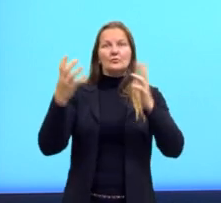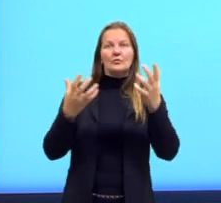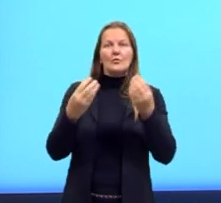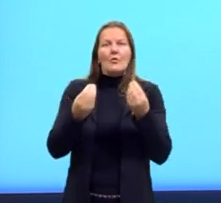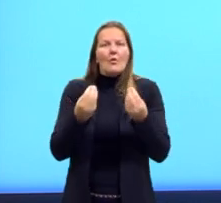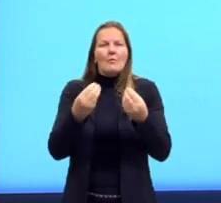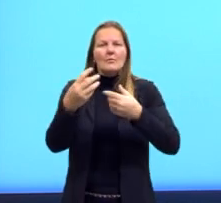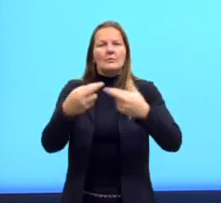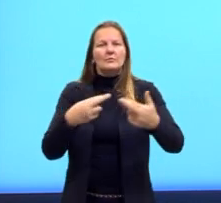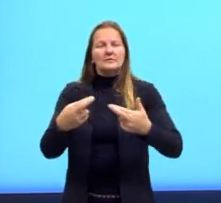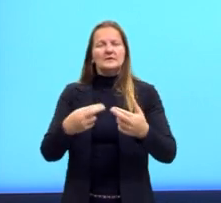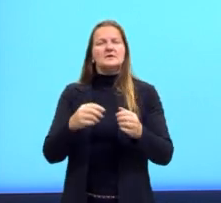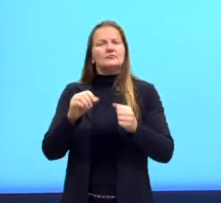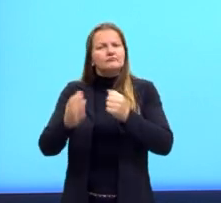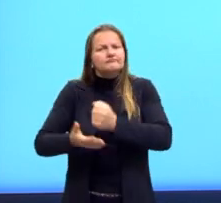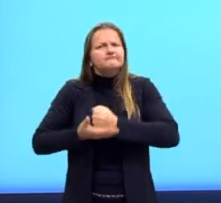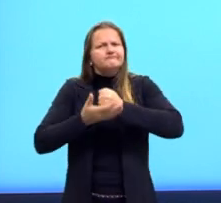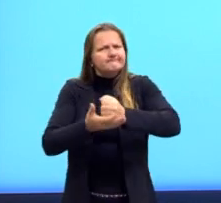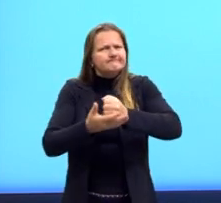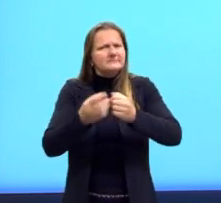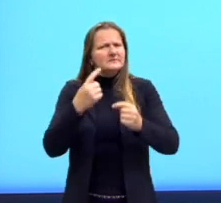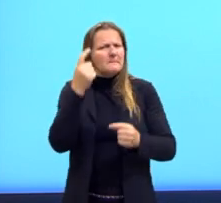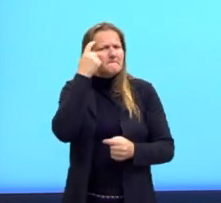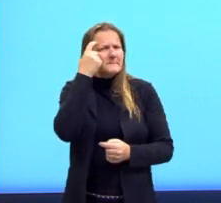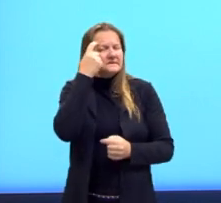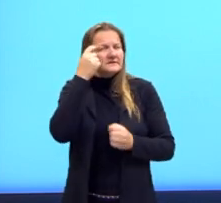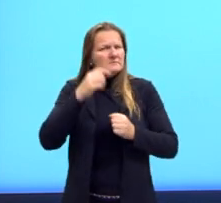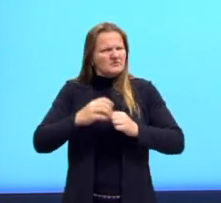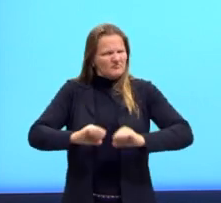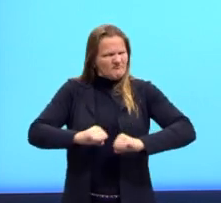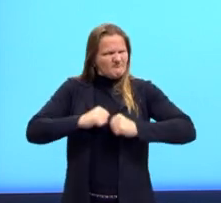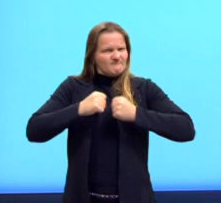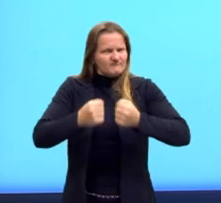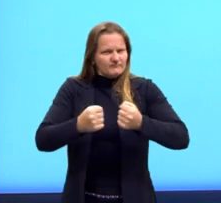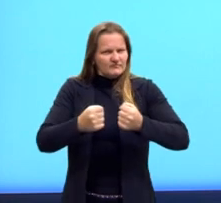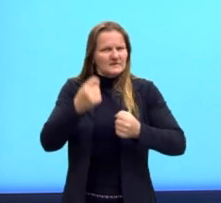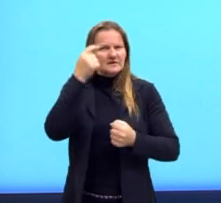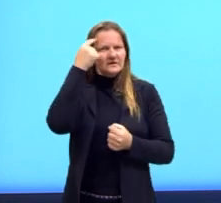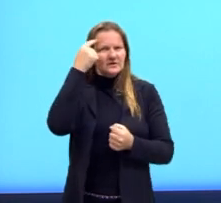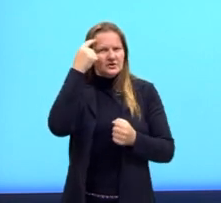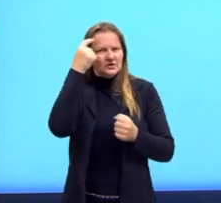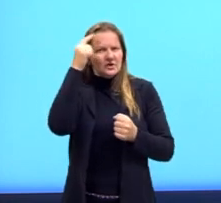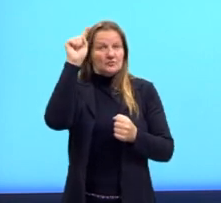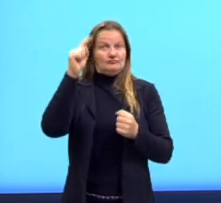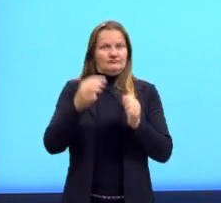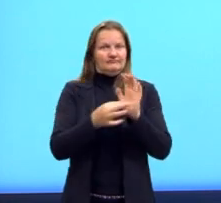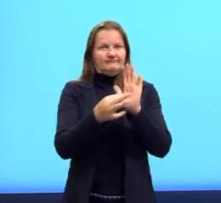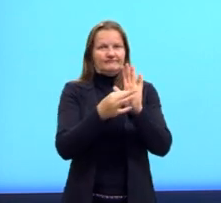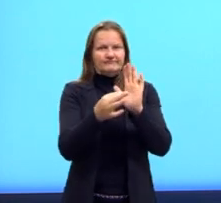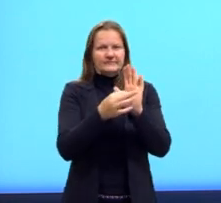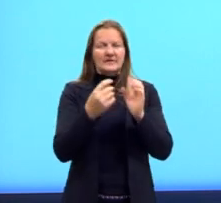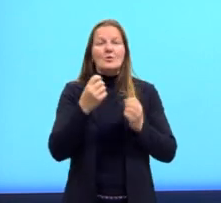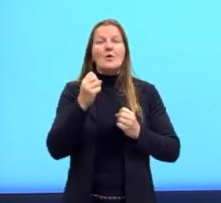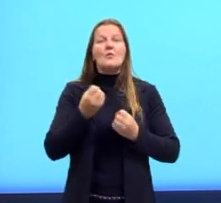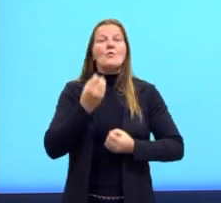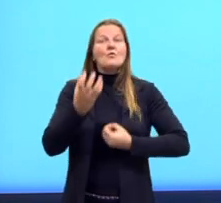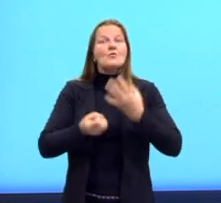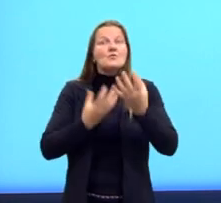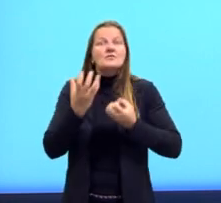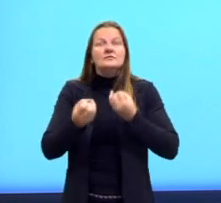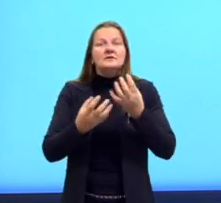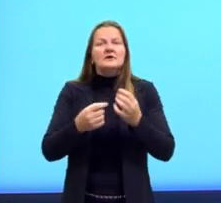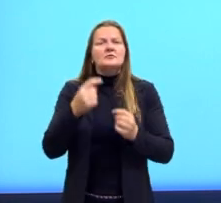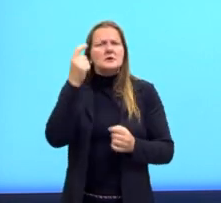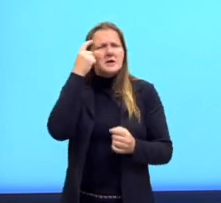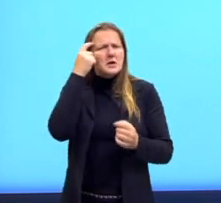a fim de embasar determinado pensamento ou ideia argumentar é expressar uma